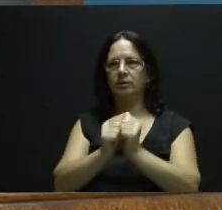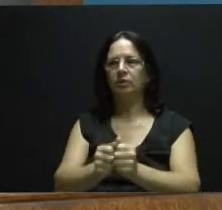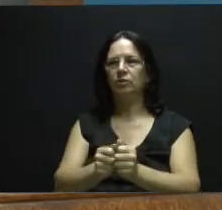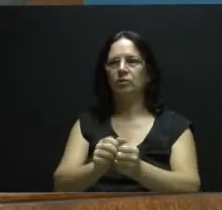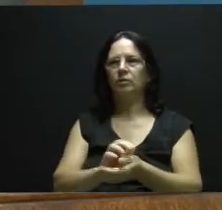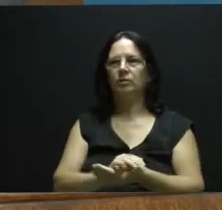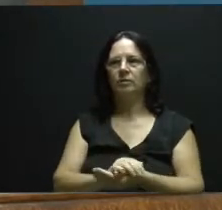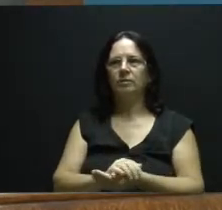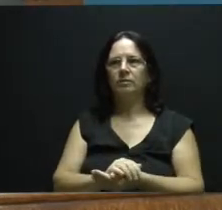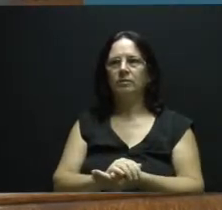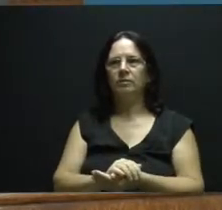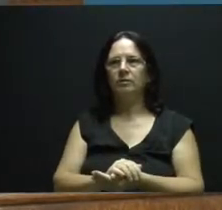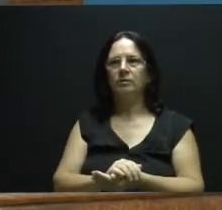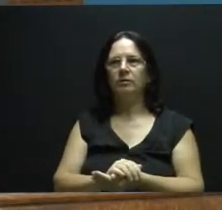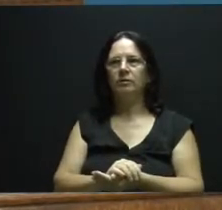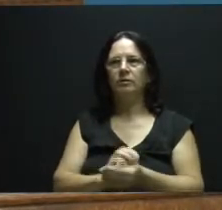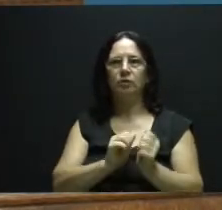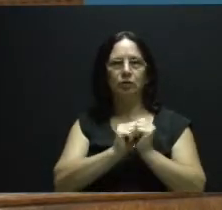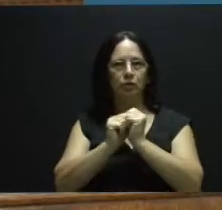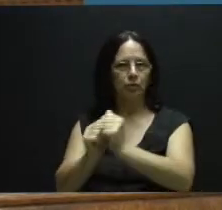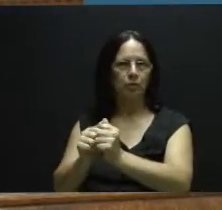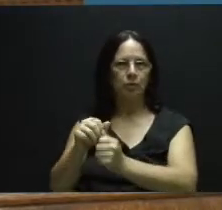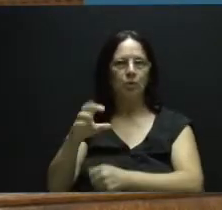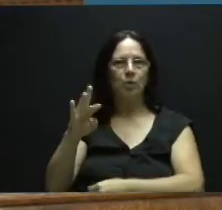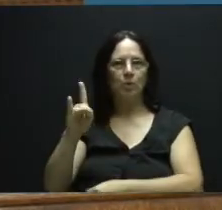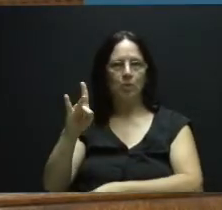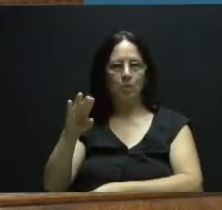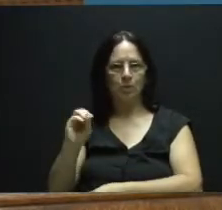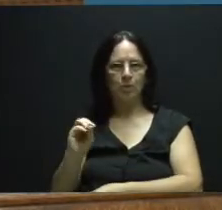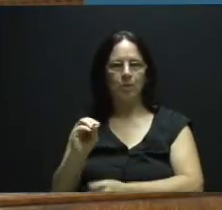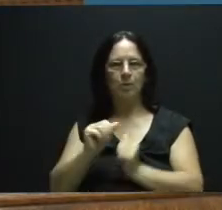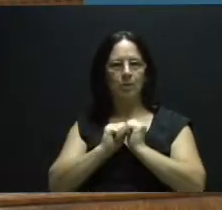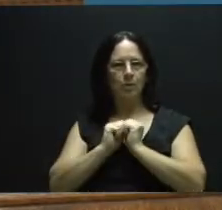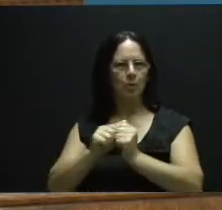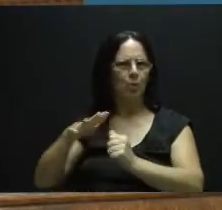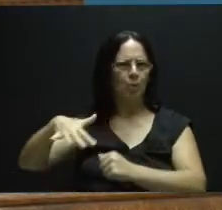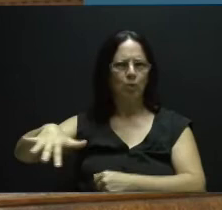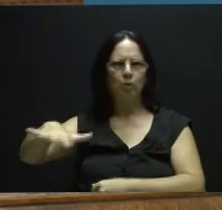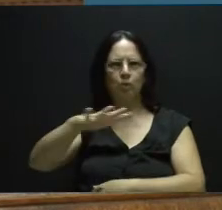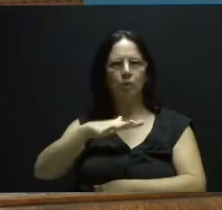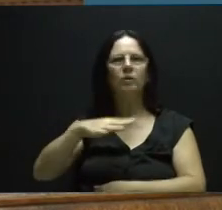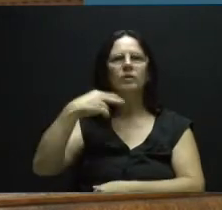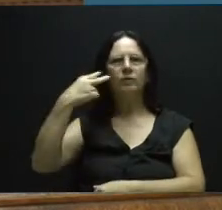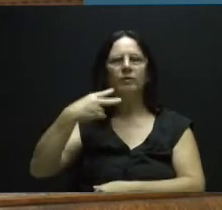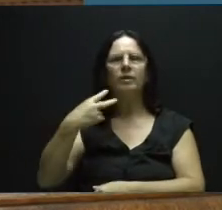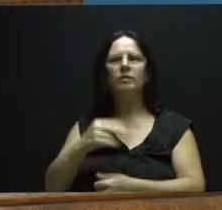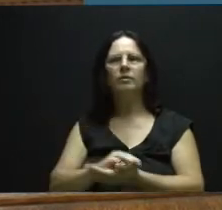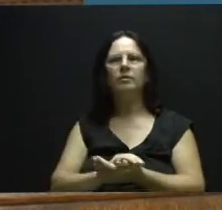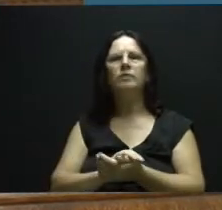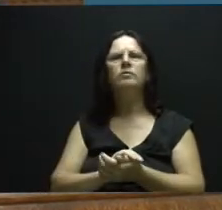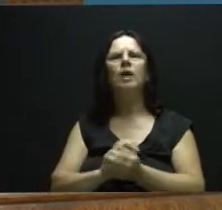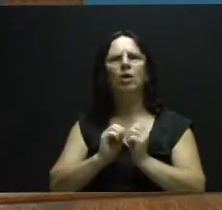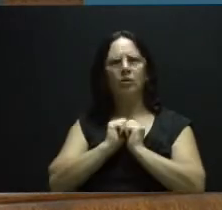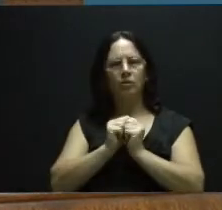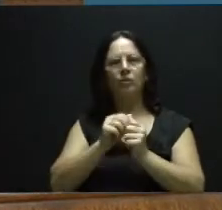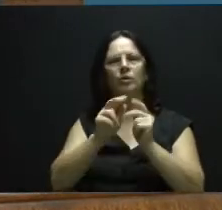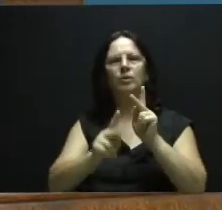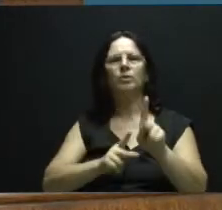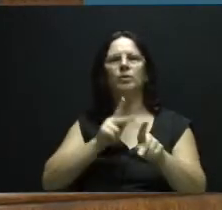é o lado de antónio vieira porque eu tô oliveira como todos os outros demais vereadores estão do lado do povo sim eu tenho certeza